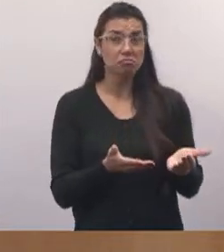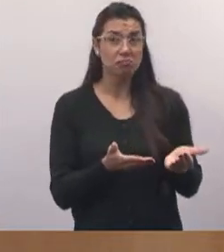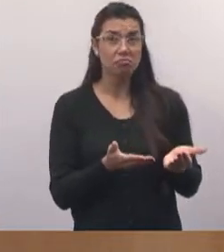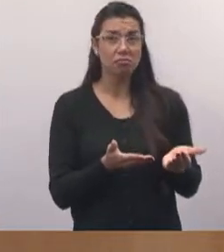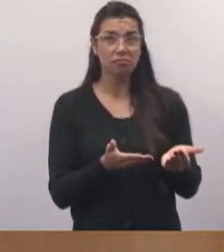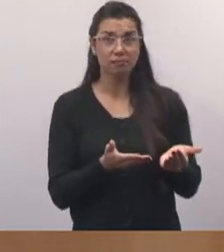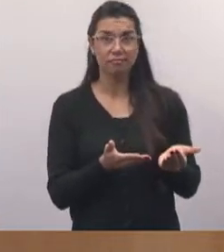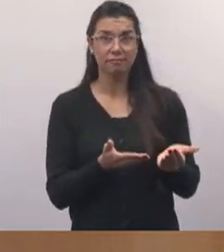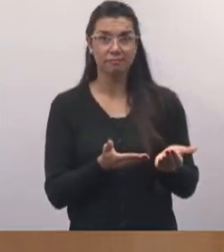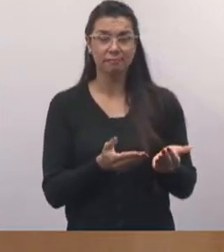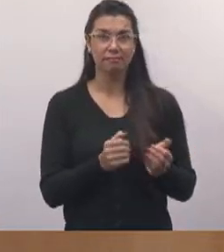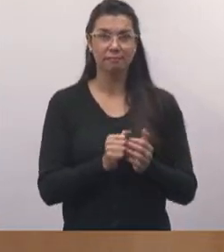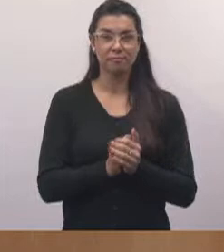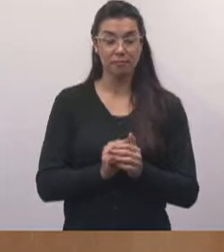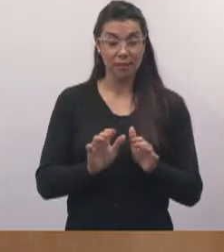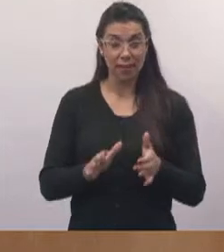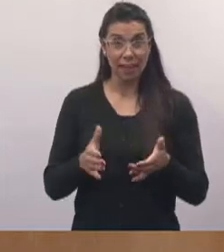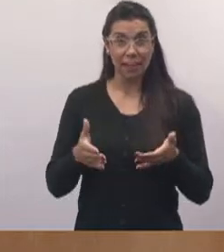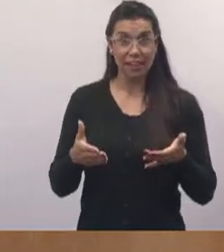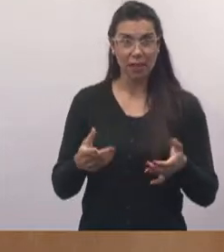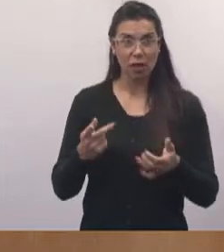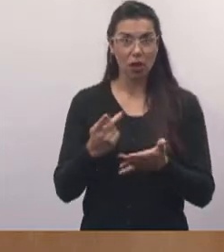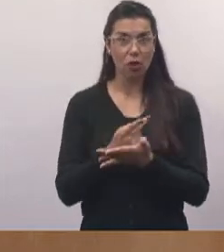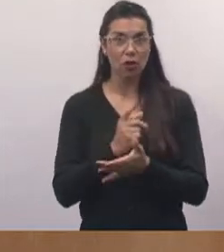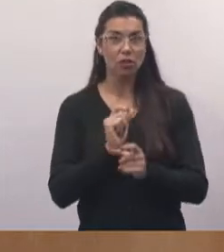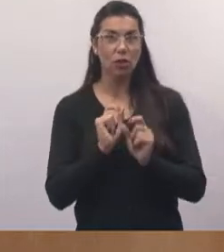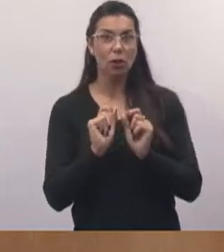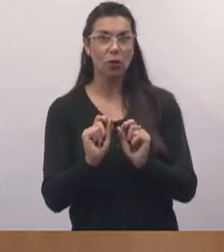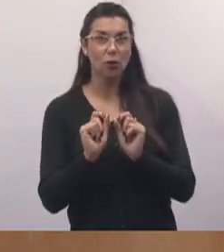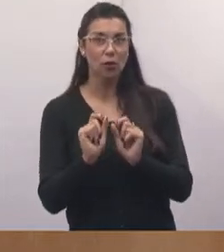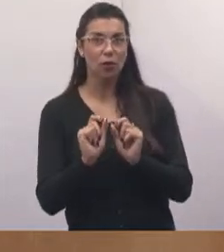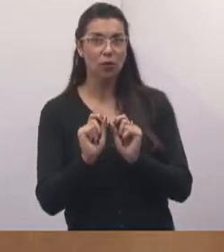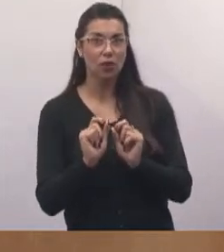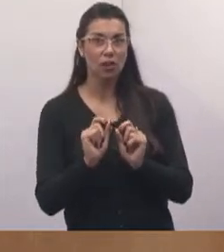falando. Então, o discípulo